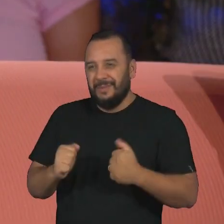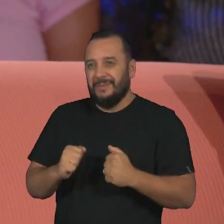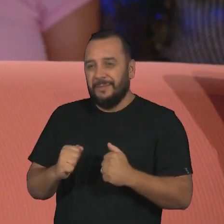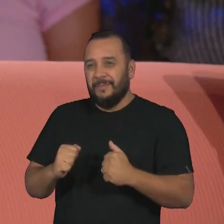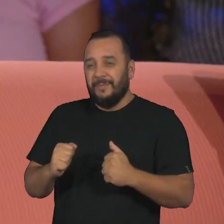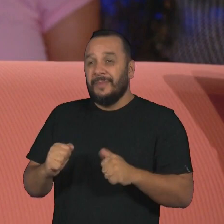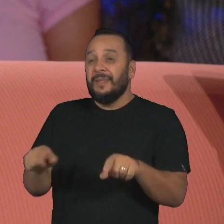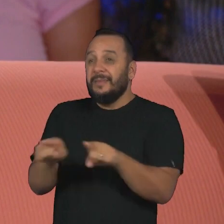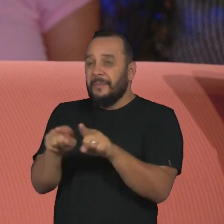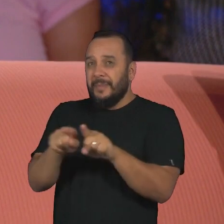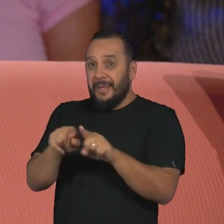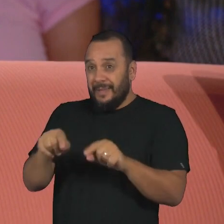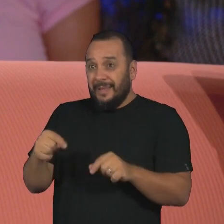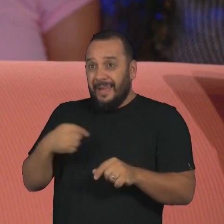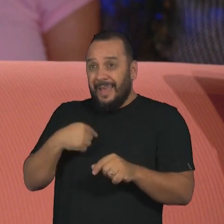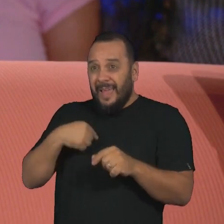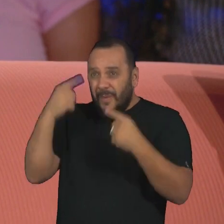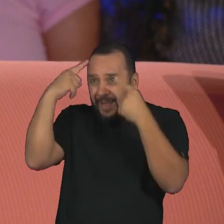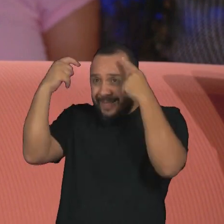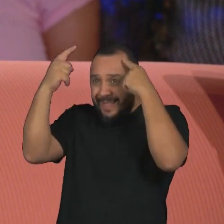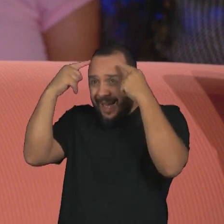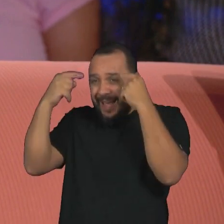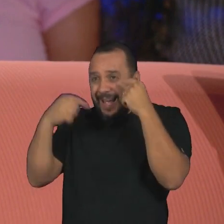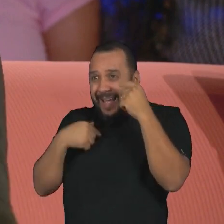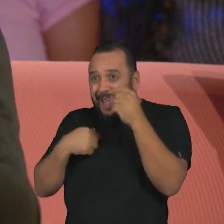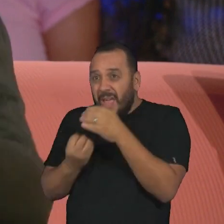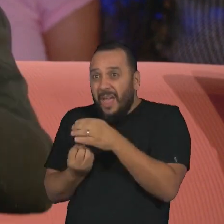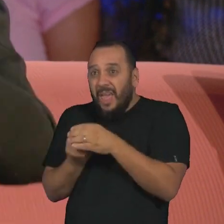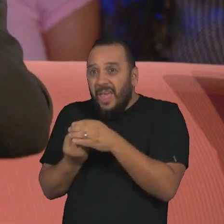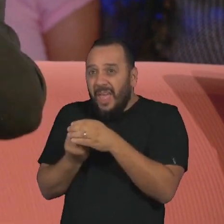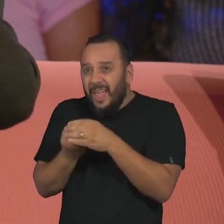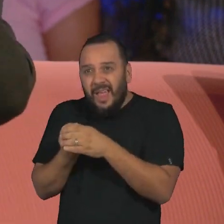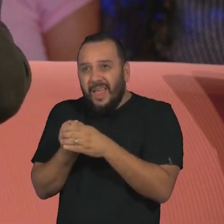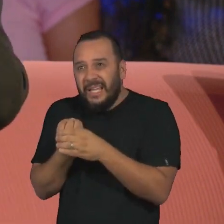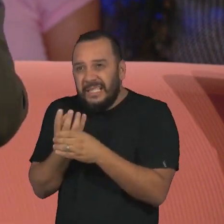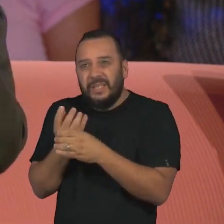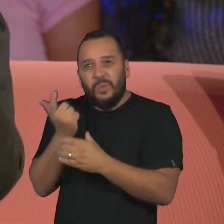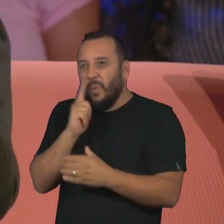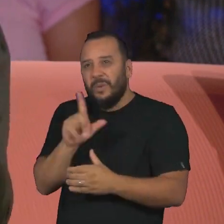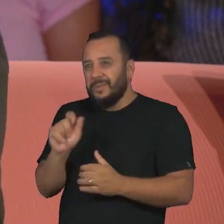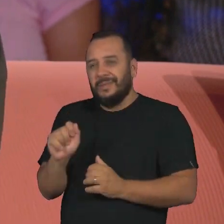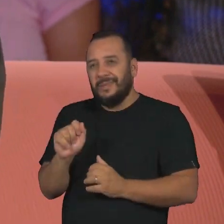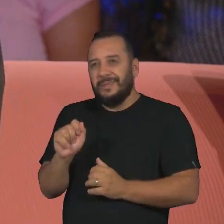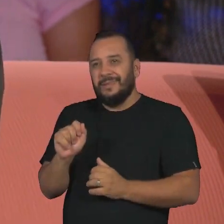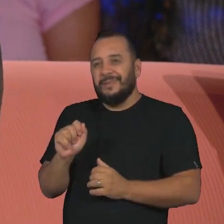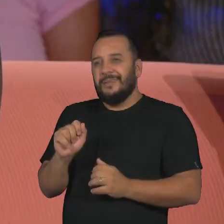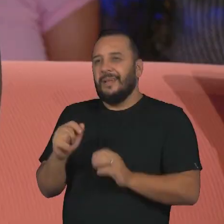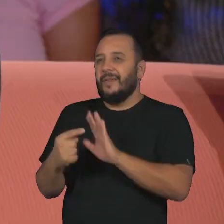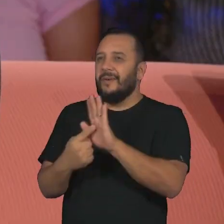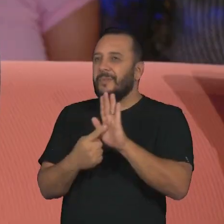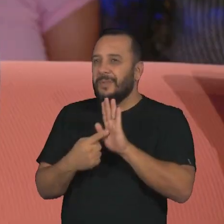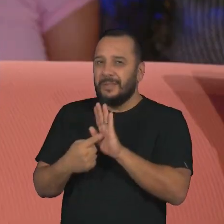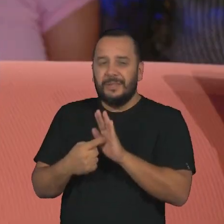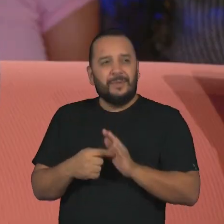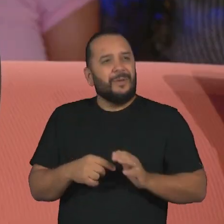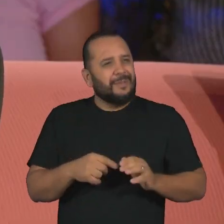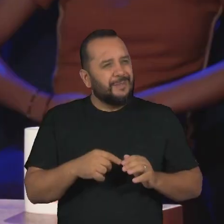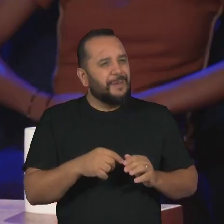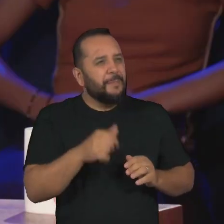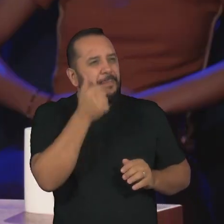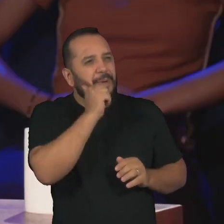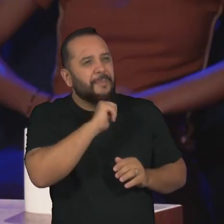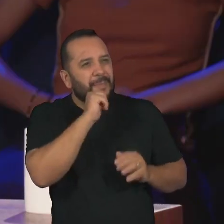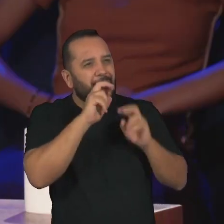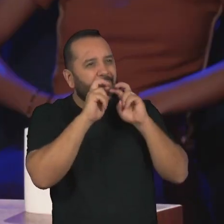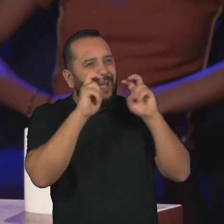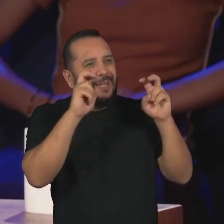minhas ideias criativas que eu não consegui realizar. Então ela vai Que lindo. Ela isso. vai costurando São assim. os gritos da minha mãe. Os gritos da